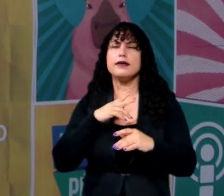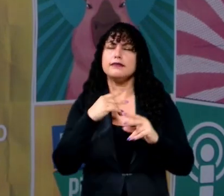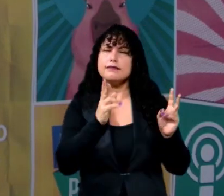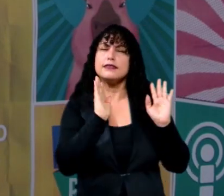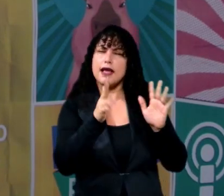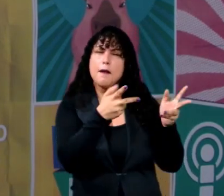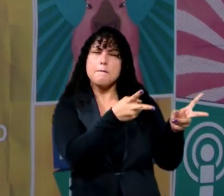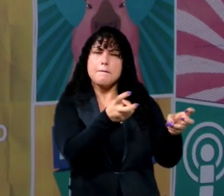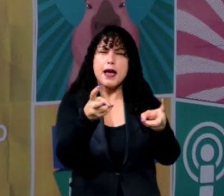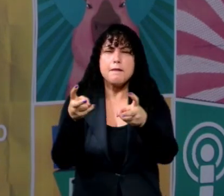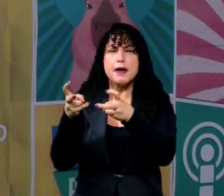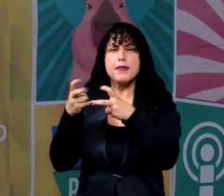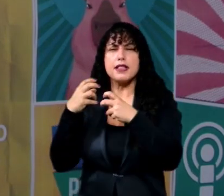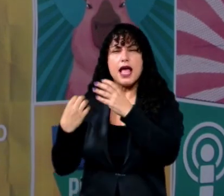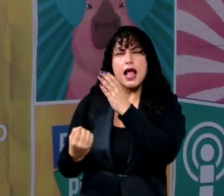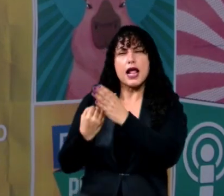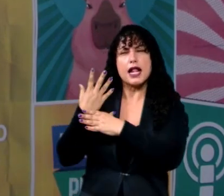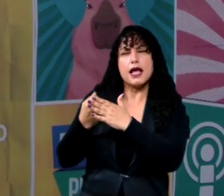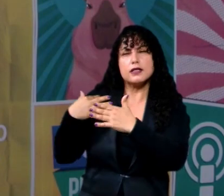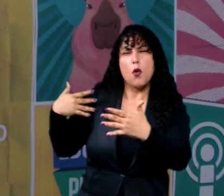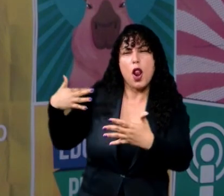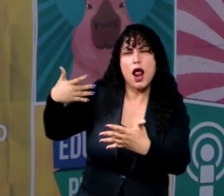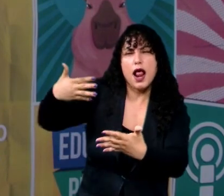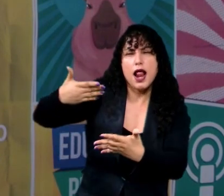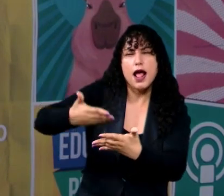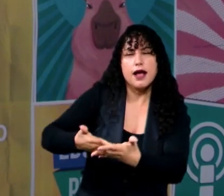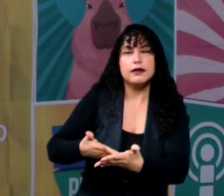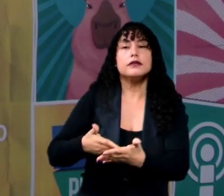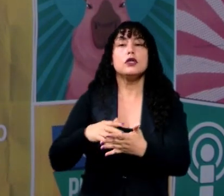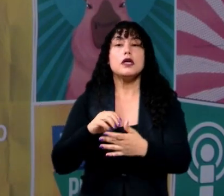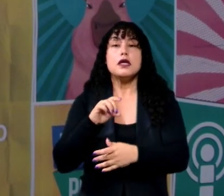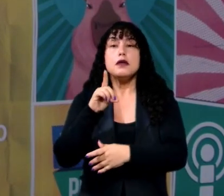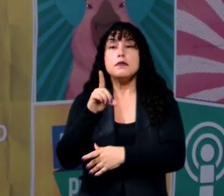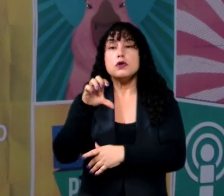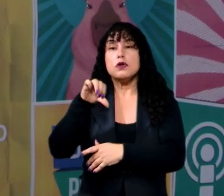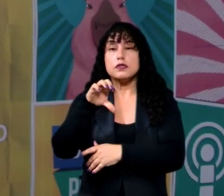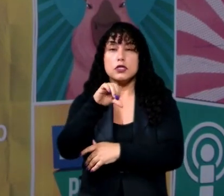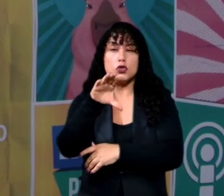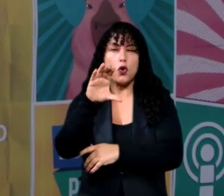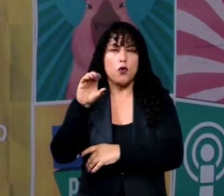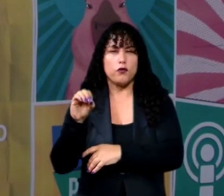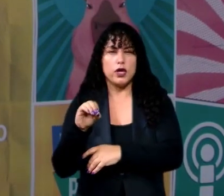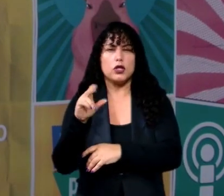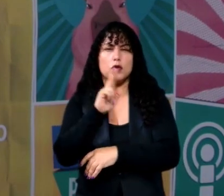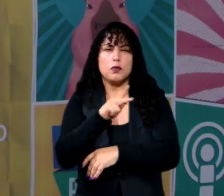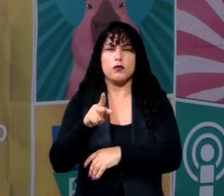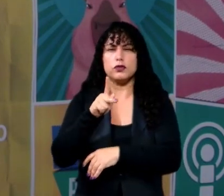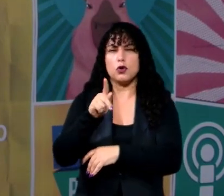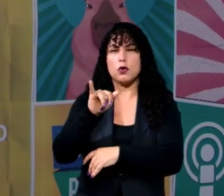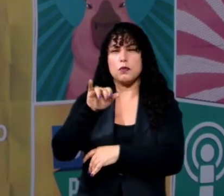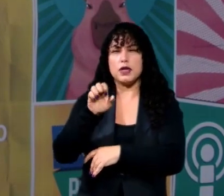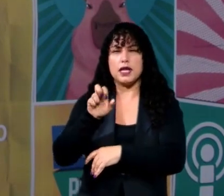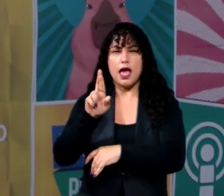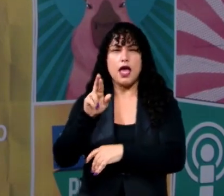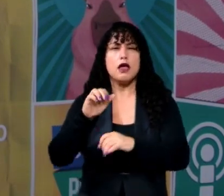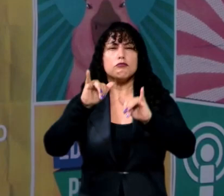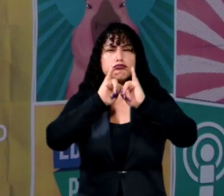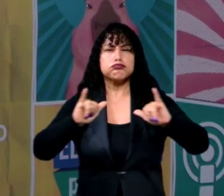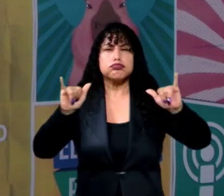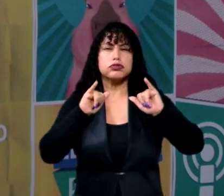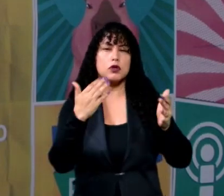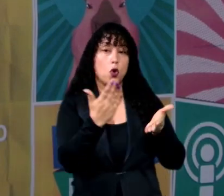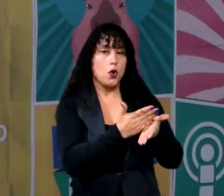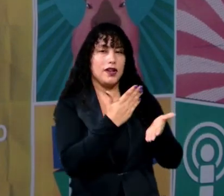já estávamos nessa construção há muito tempo. Em 1990, o professor Pierre publica